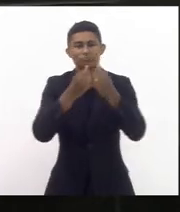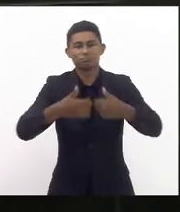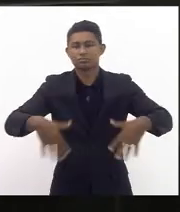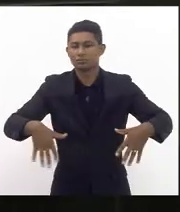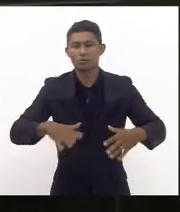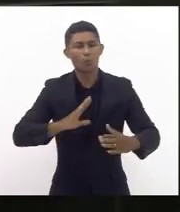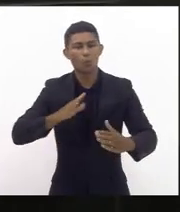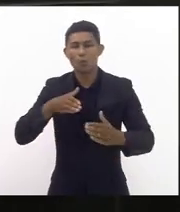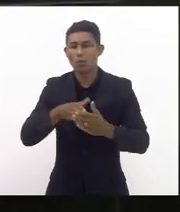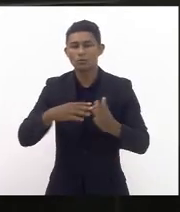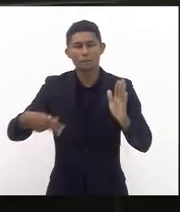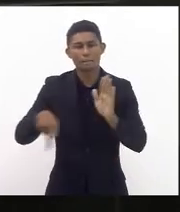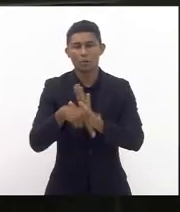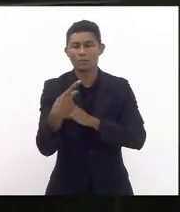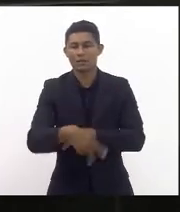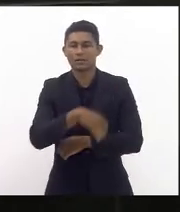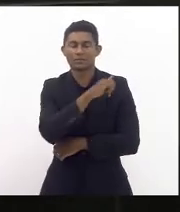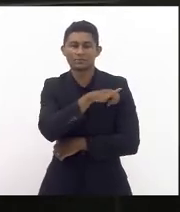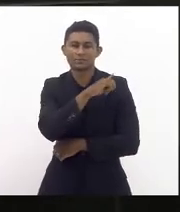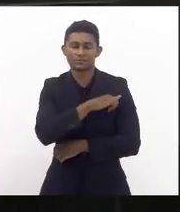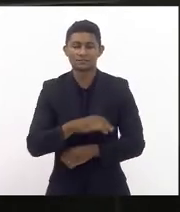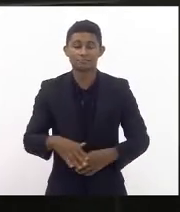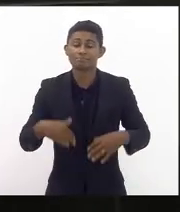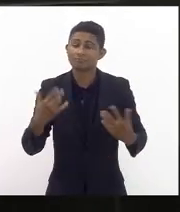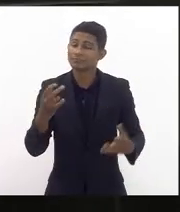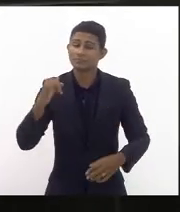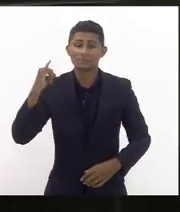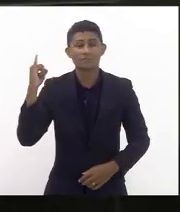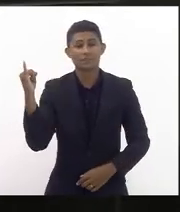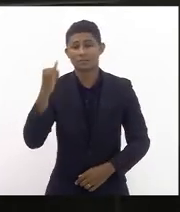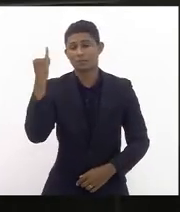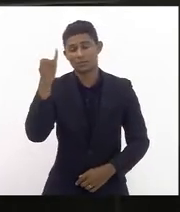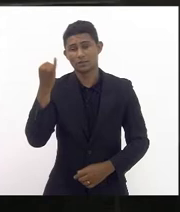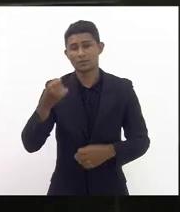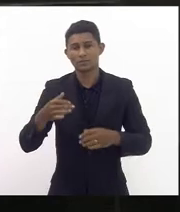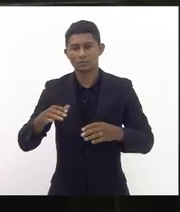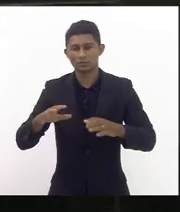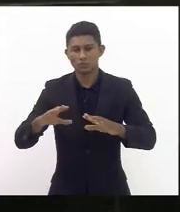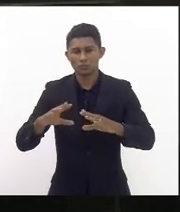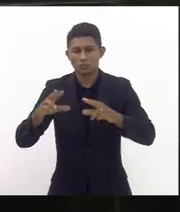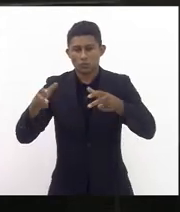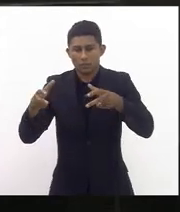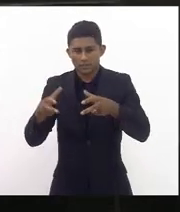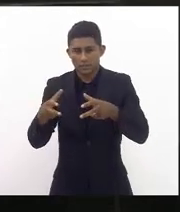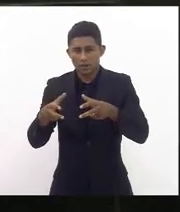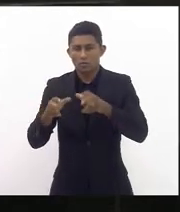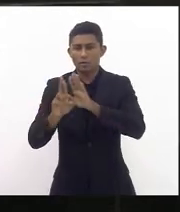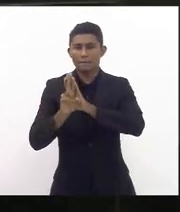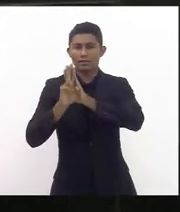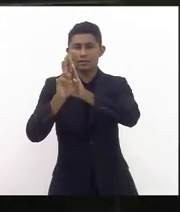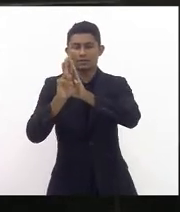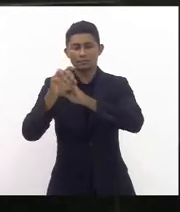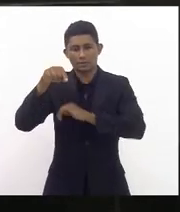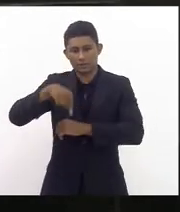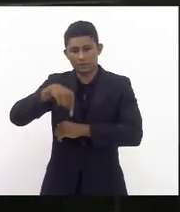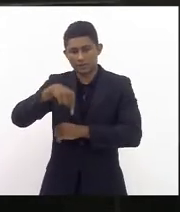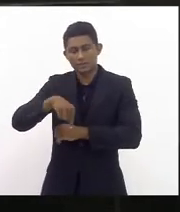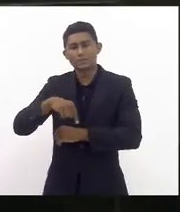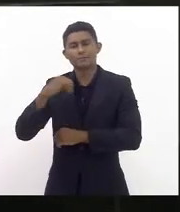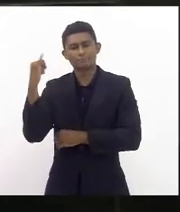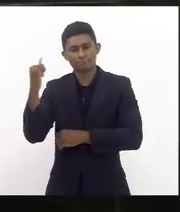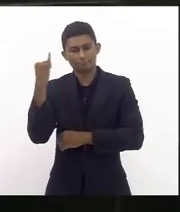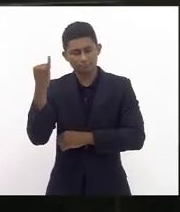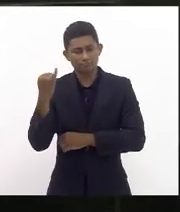de Janeiro. Por isso que é de suma importância a comissão de representação instalada nesta Casa